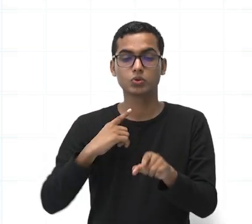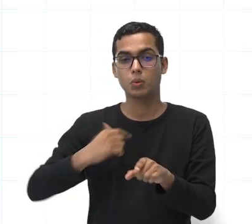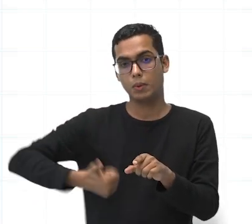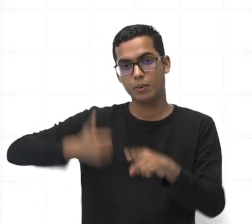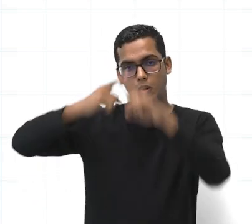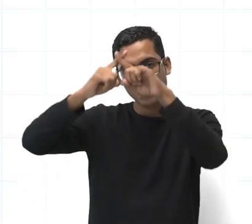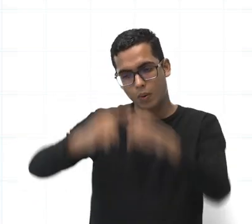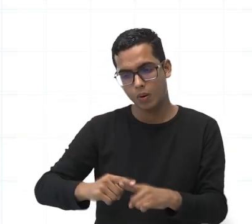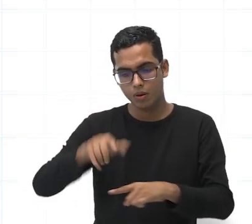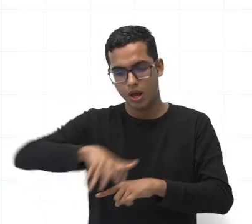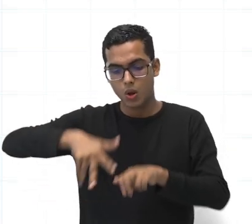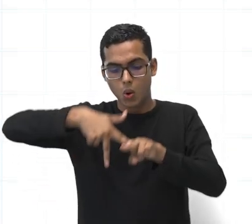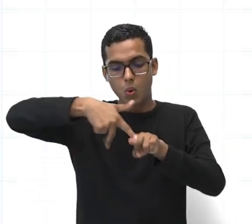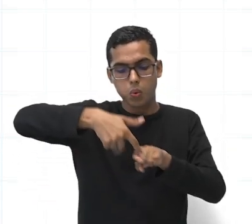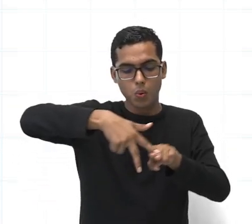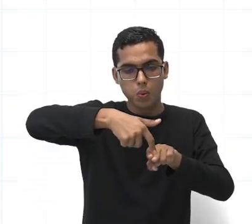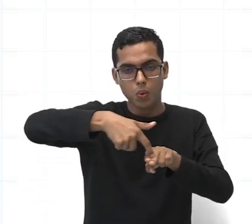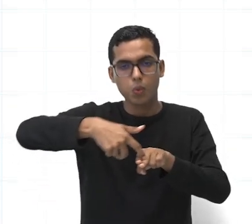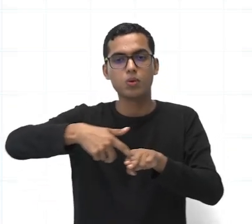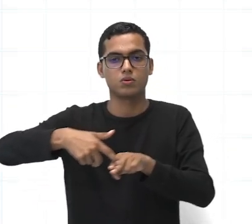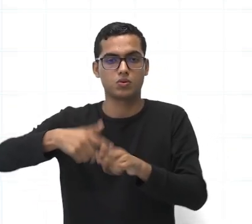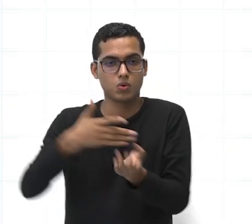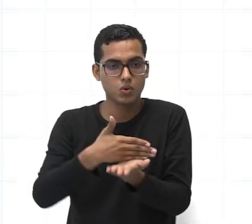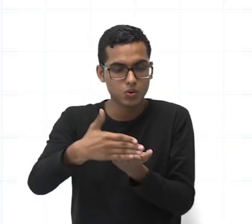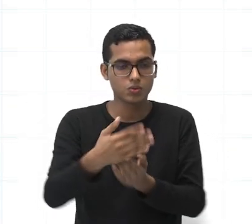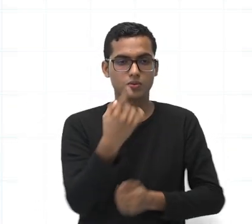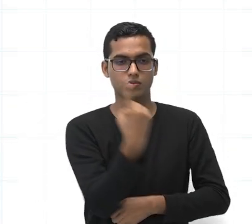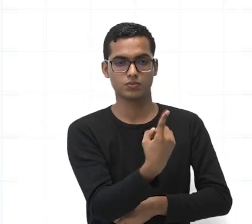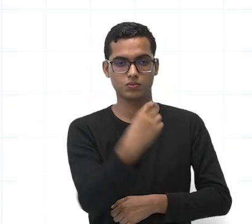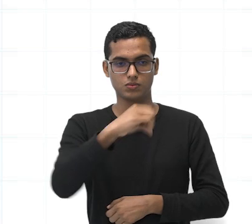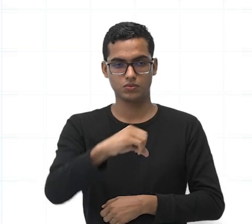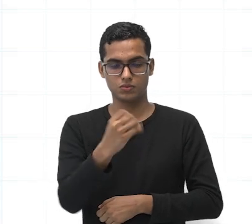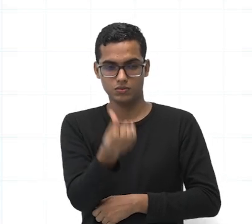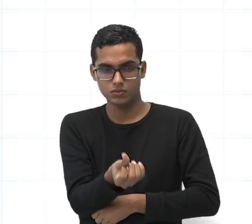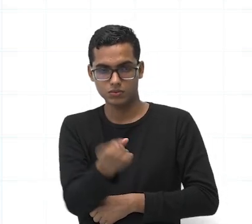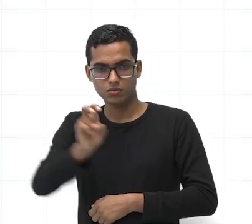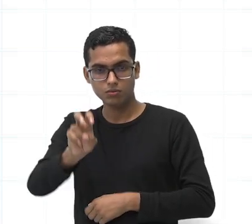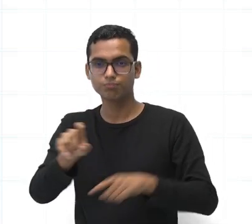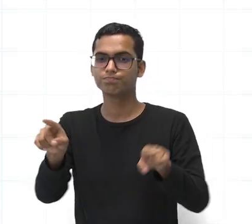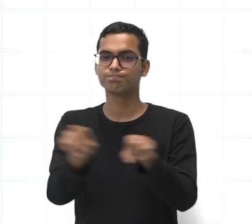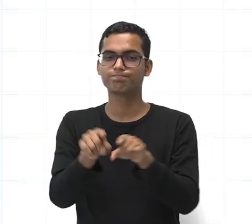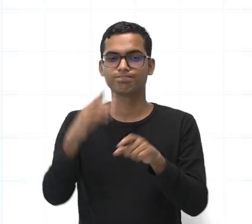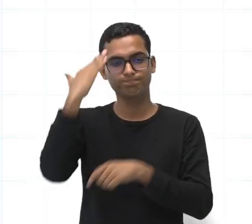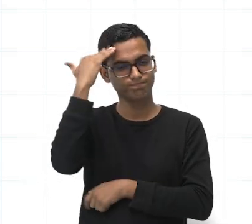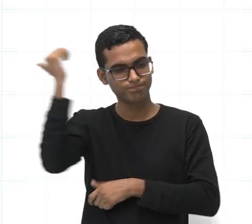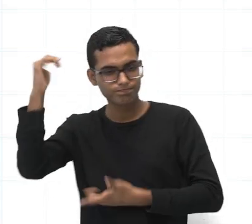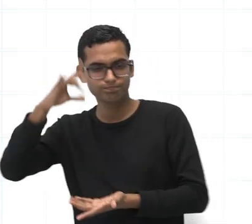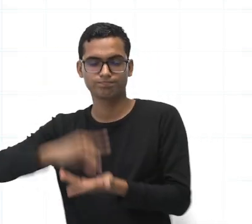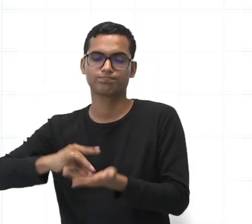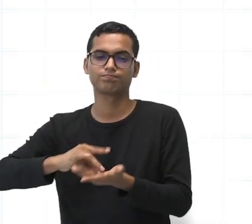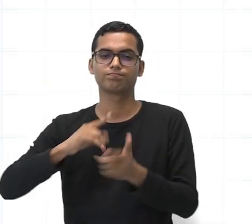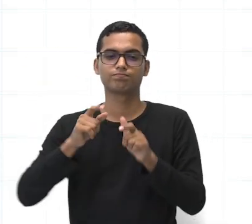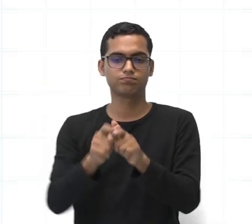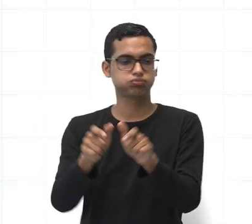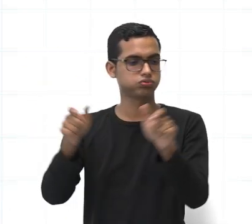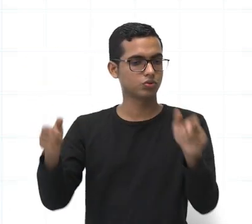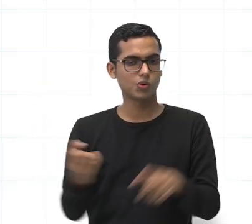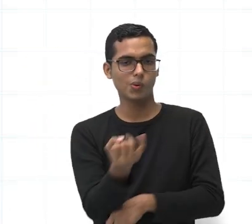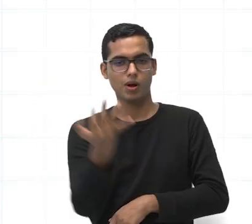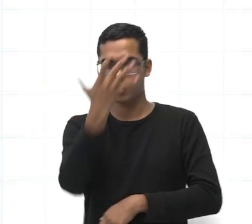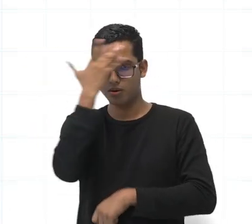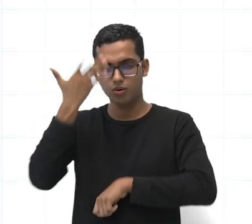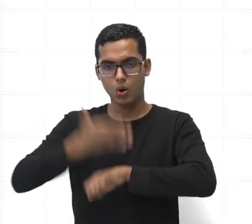1965, porém foi o mais reconhecido uma década depois, ou seja, ele apareceu ali em